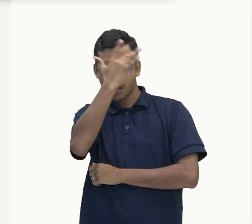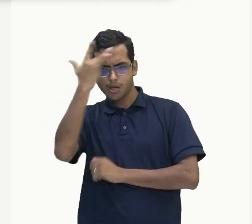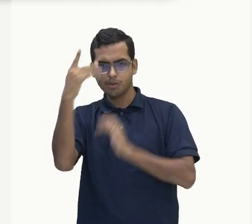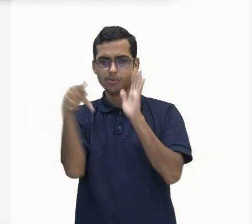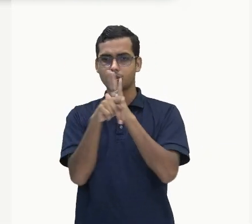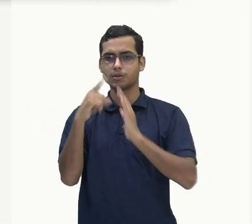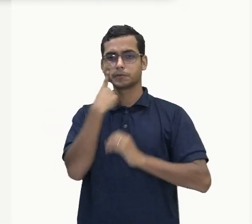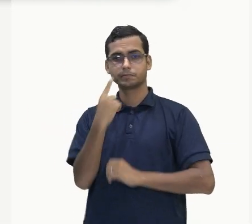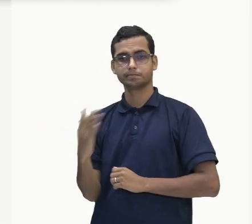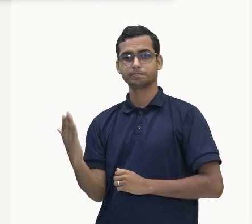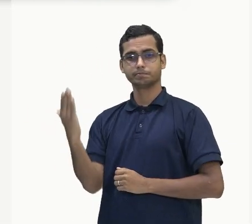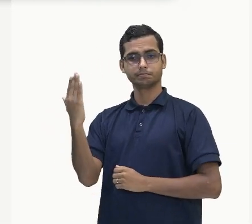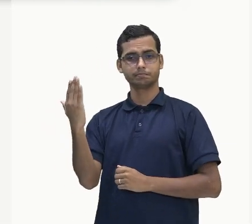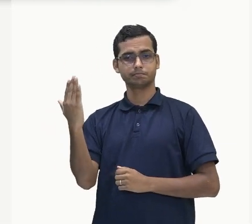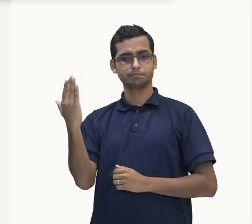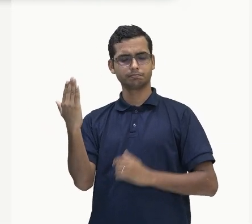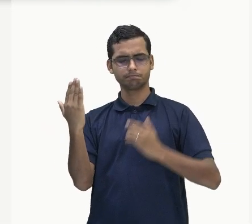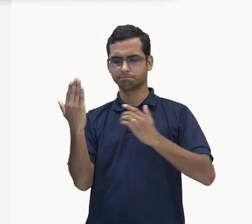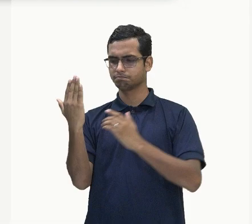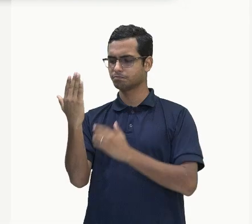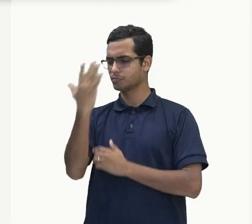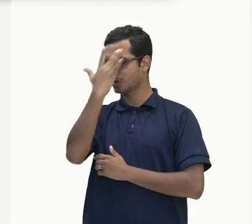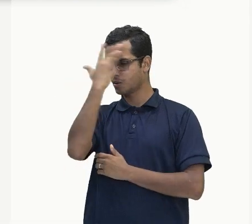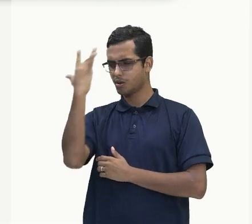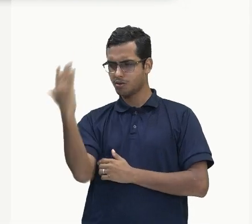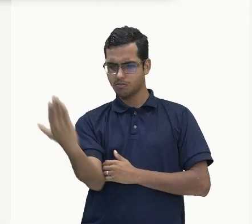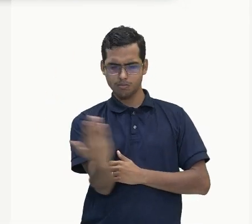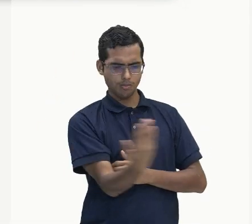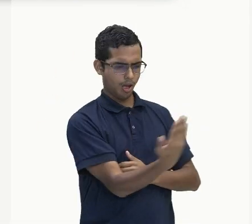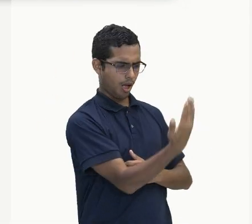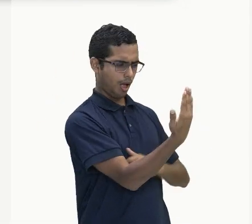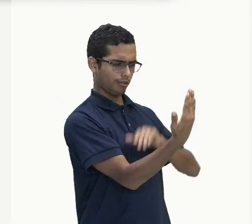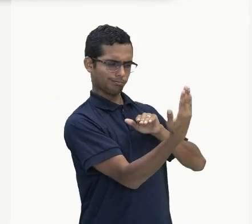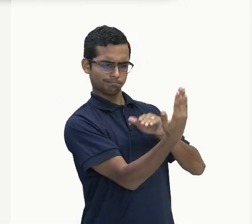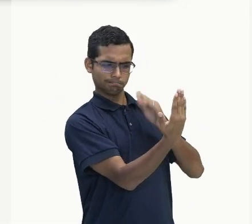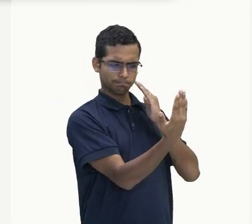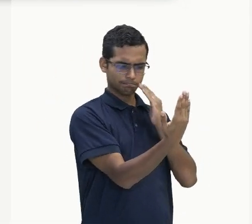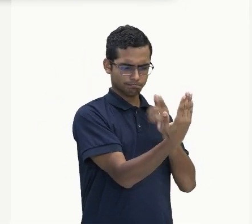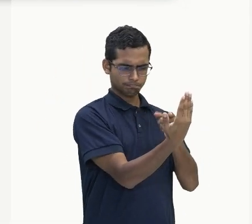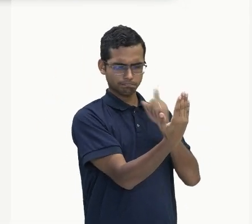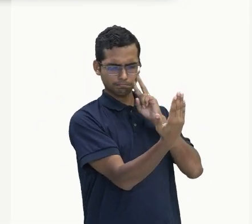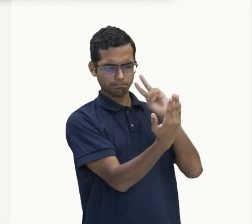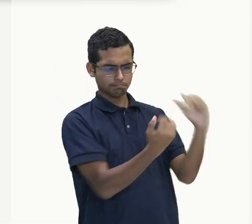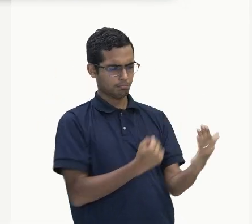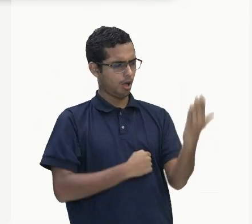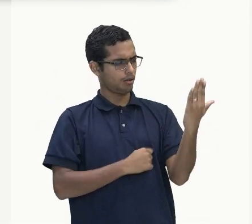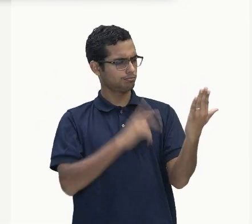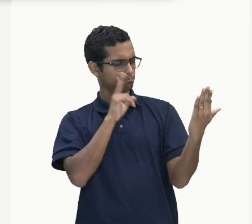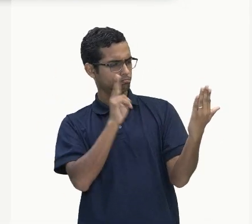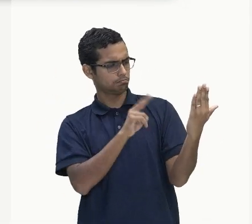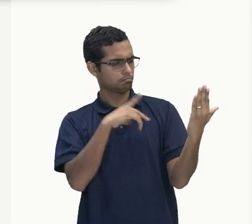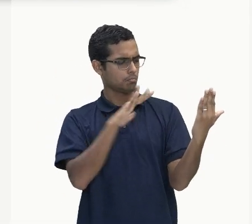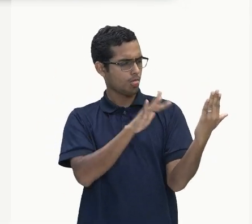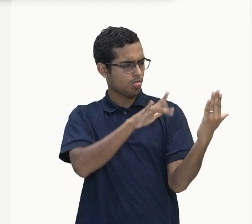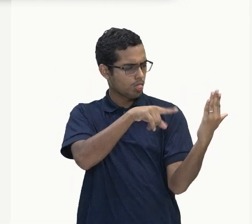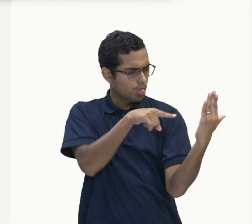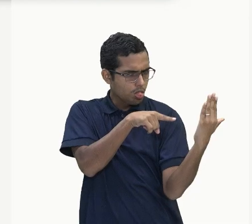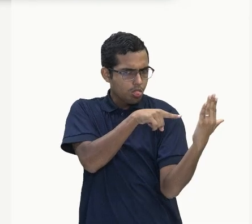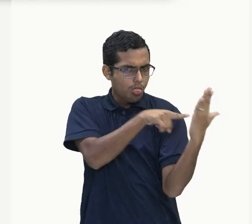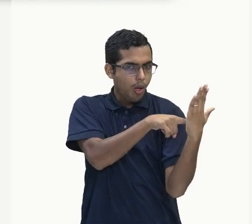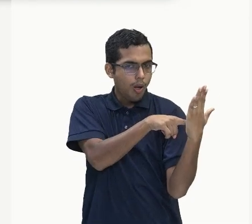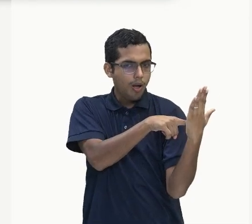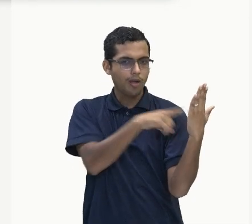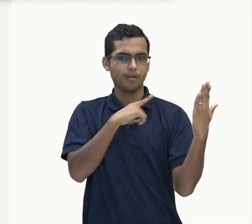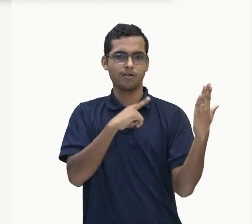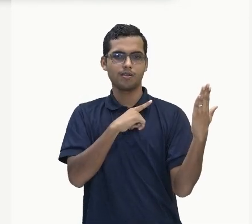né, na frente de um espelho, né, colocando as mãos aí na frente de um espelho plano, e a reflexão faz com que